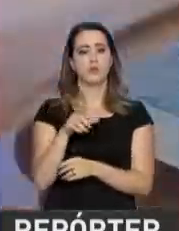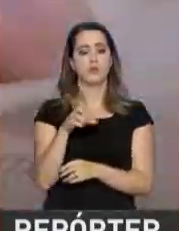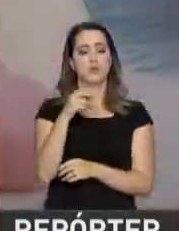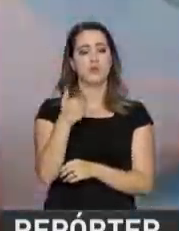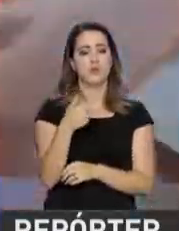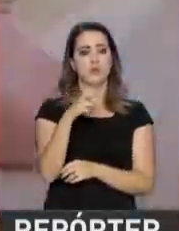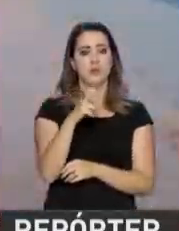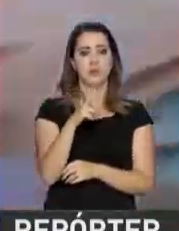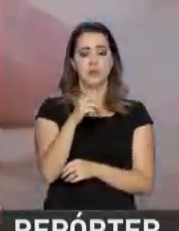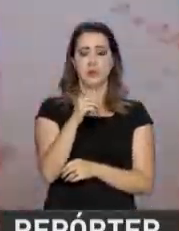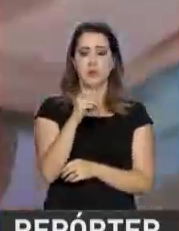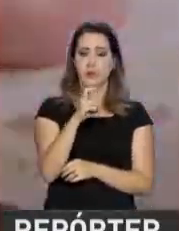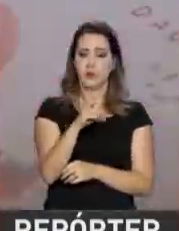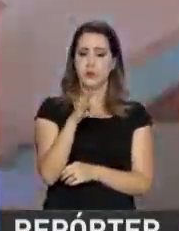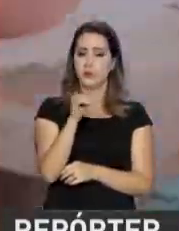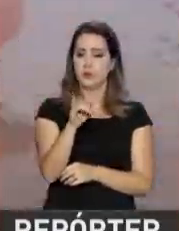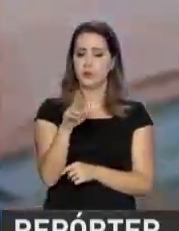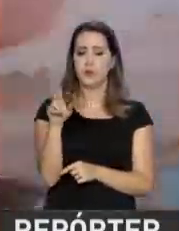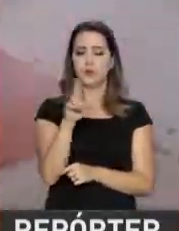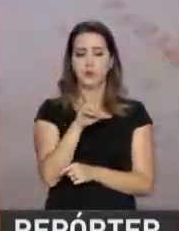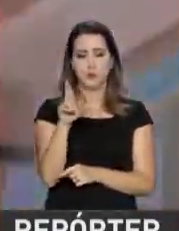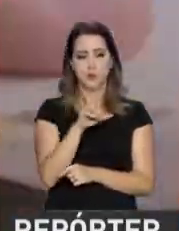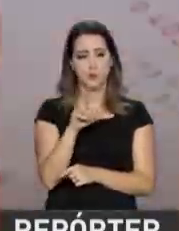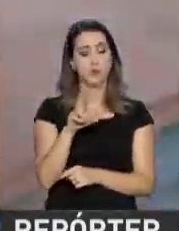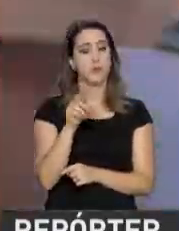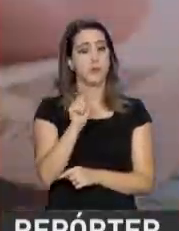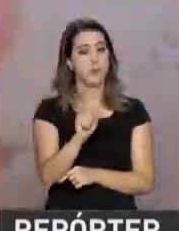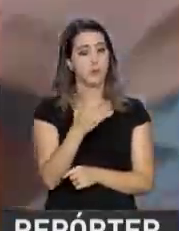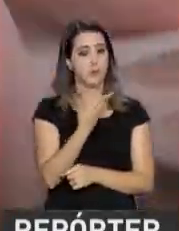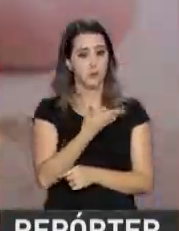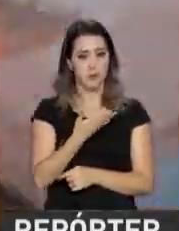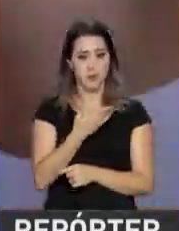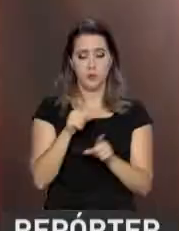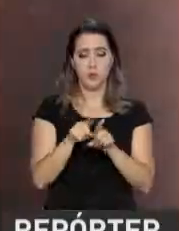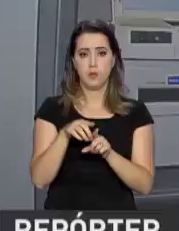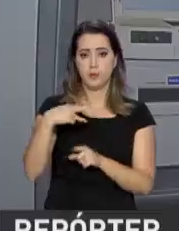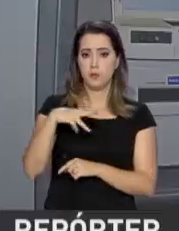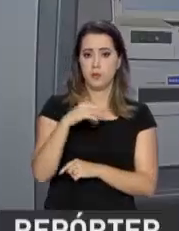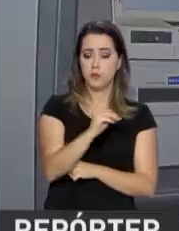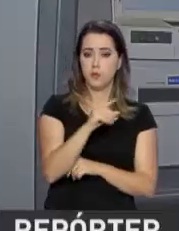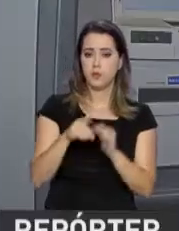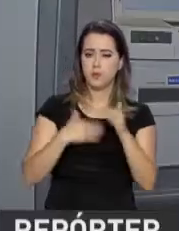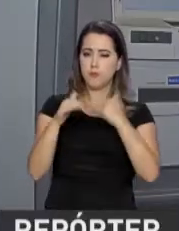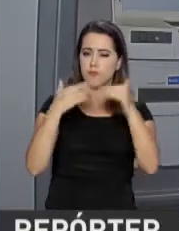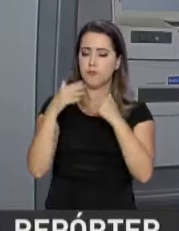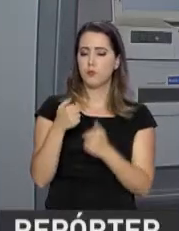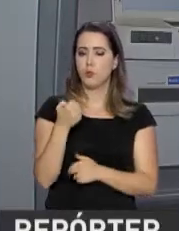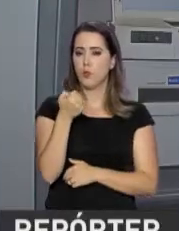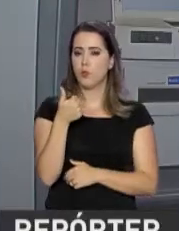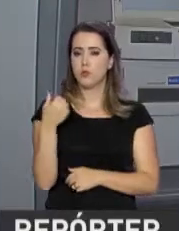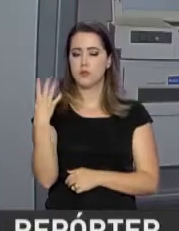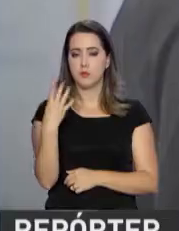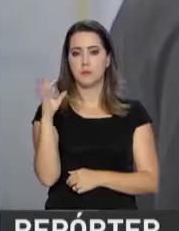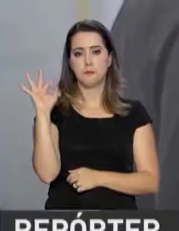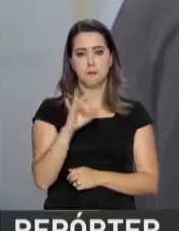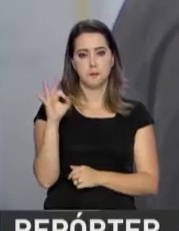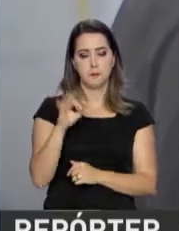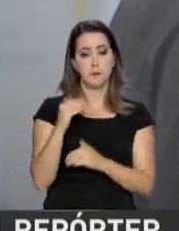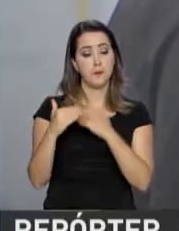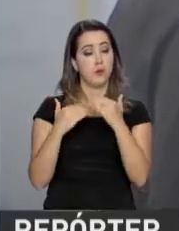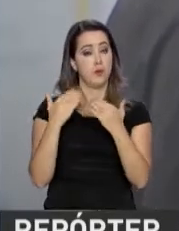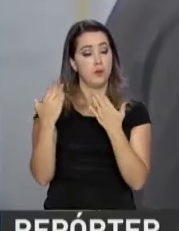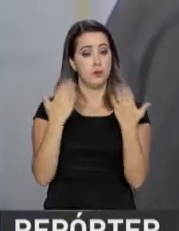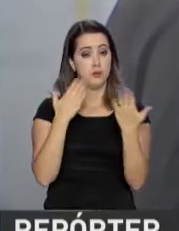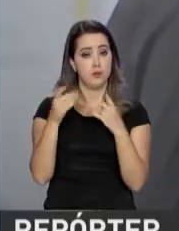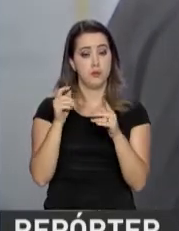105 bilhões 659 milhões de reais em março uma alta de quase 4% em relação